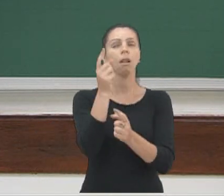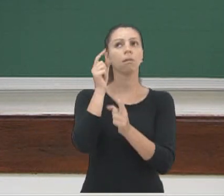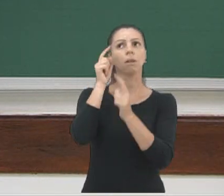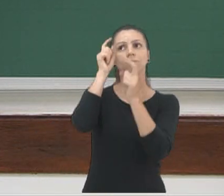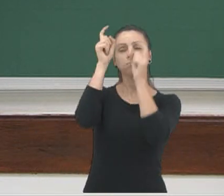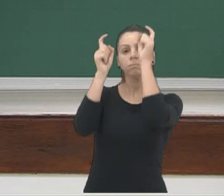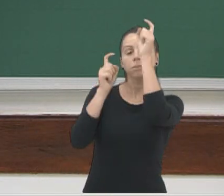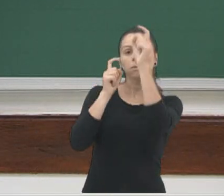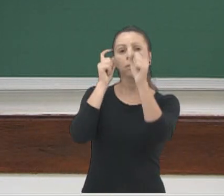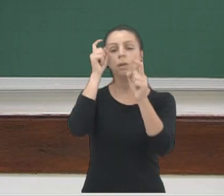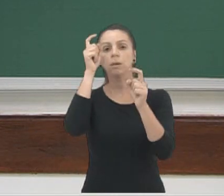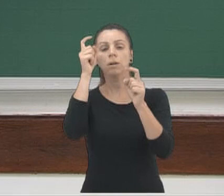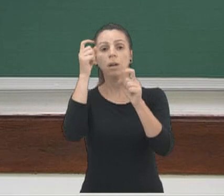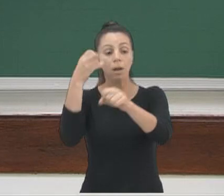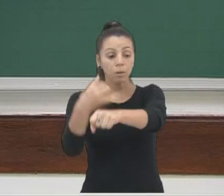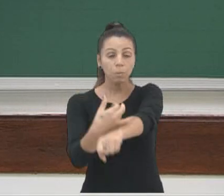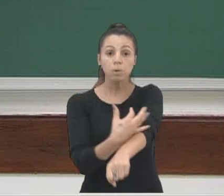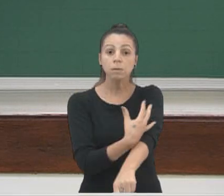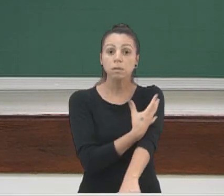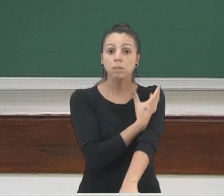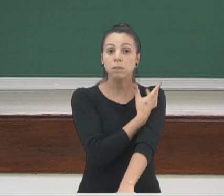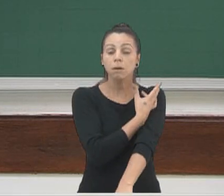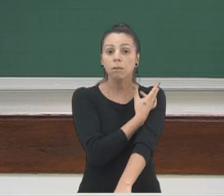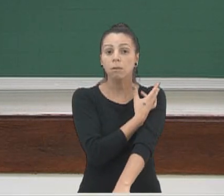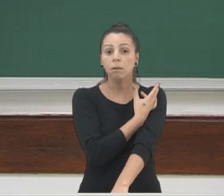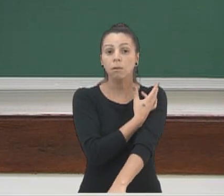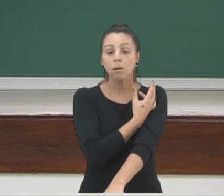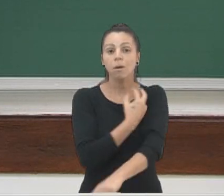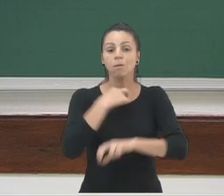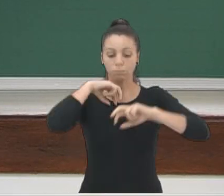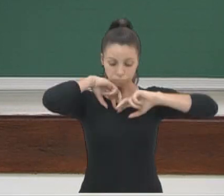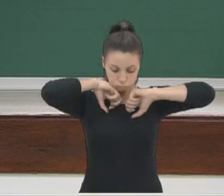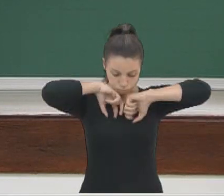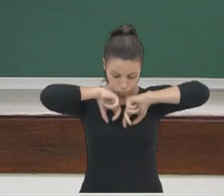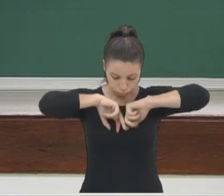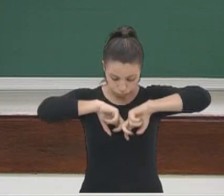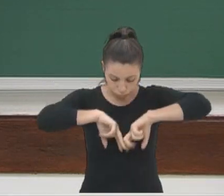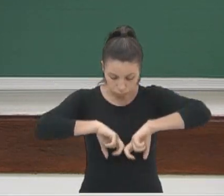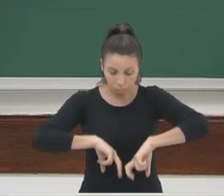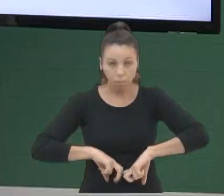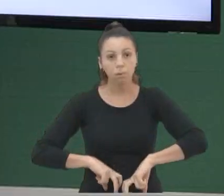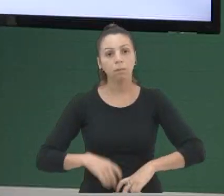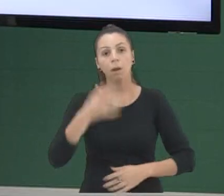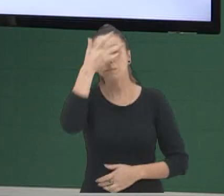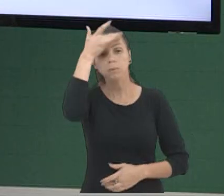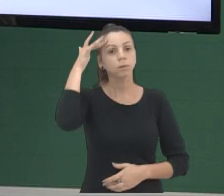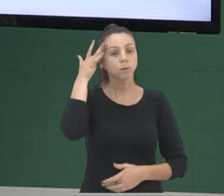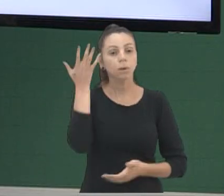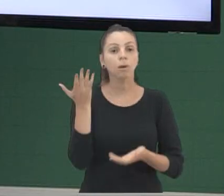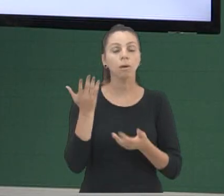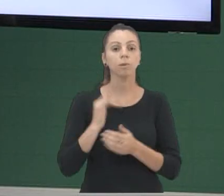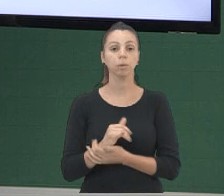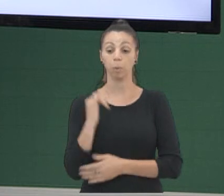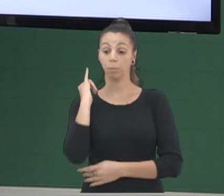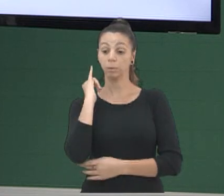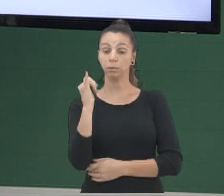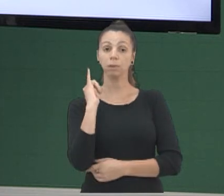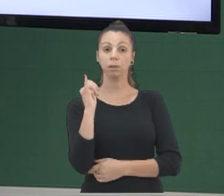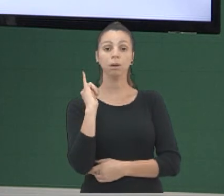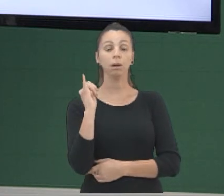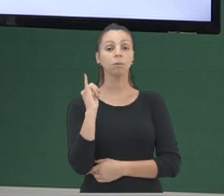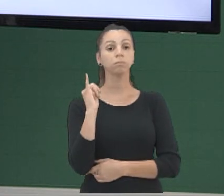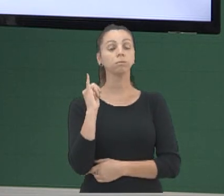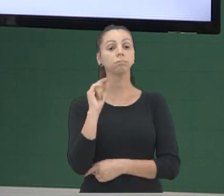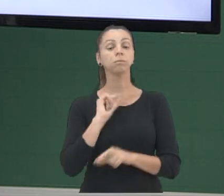pensar questões emocionais, questões profundas, certo? O que é bacana nesse conto é que a gente tem